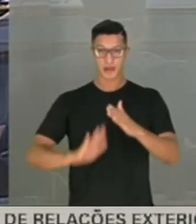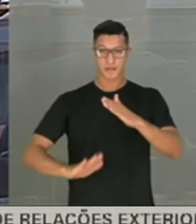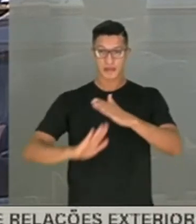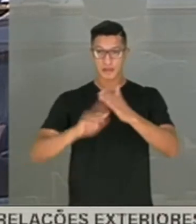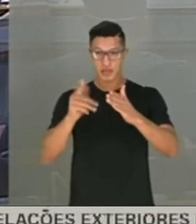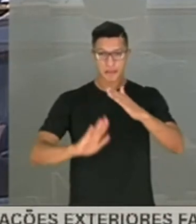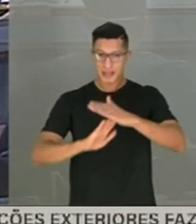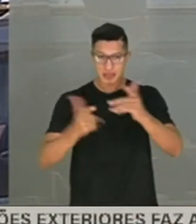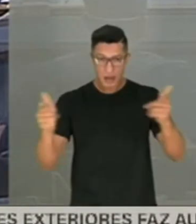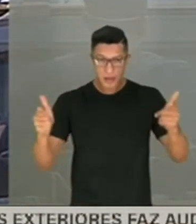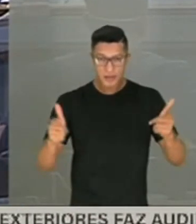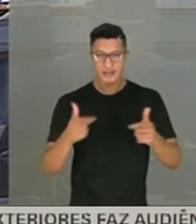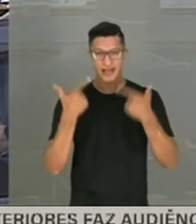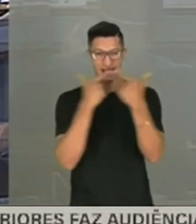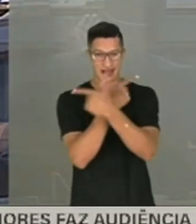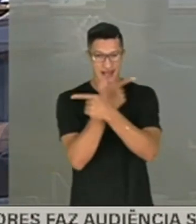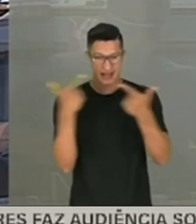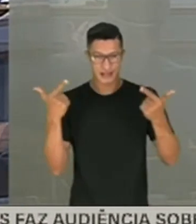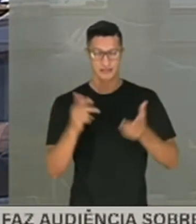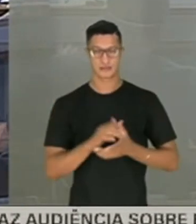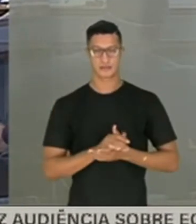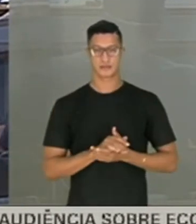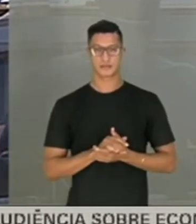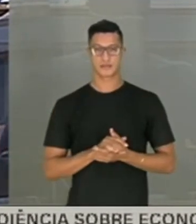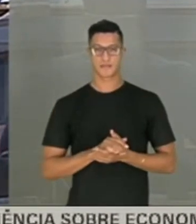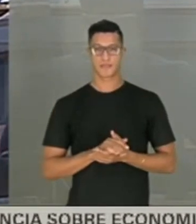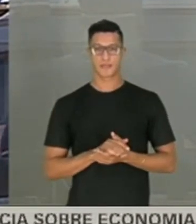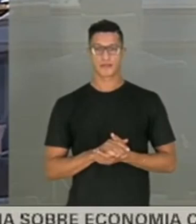vídeo ele não é